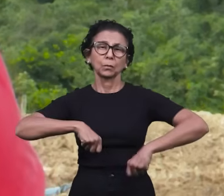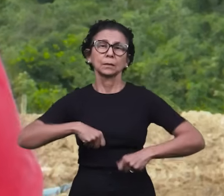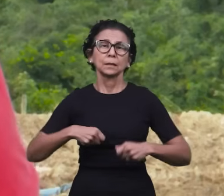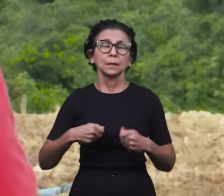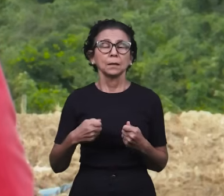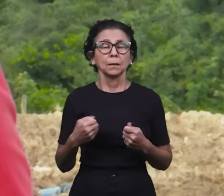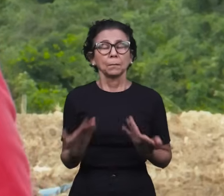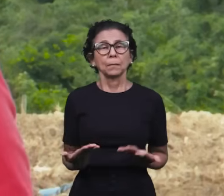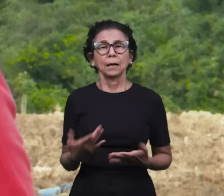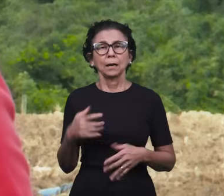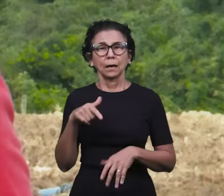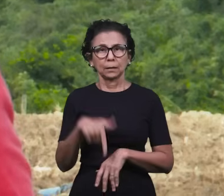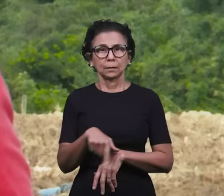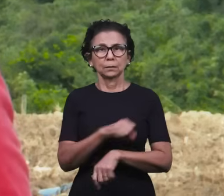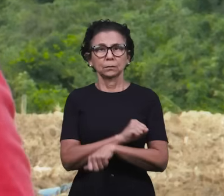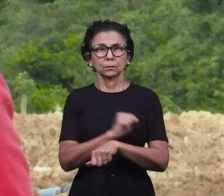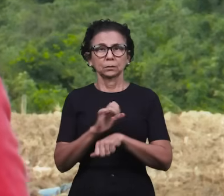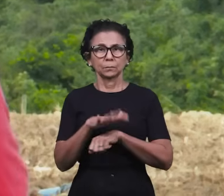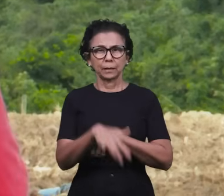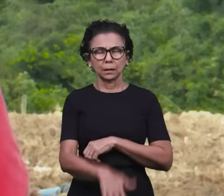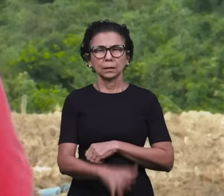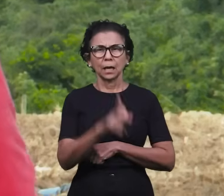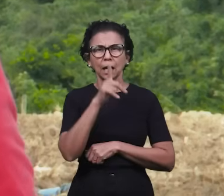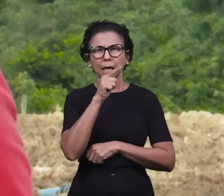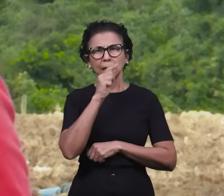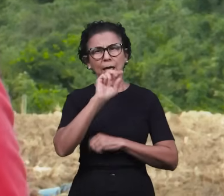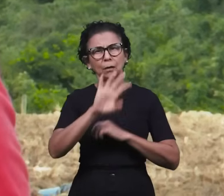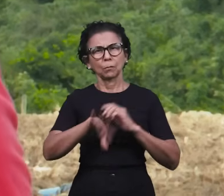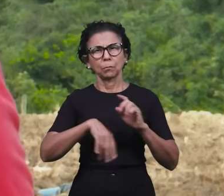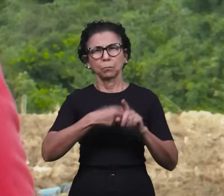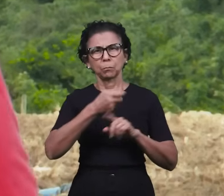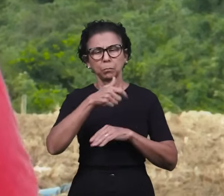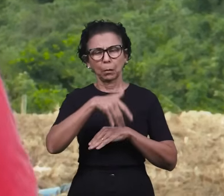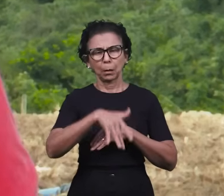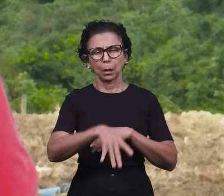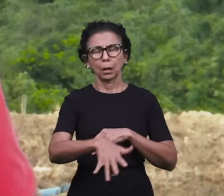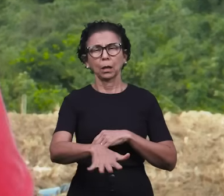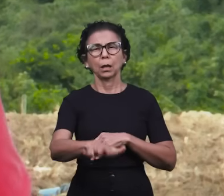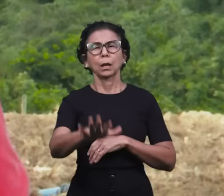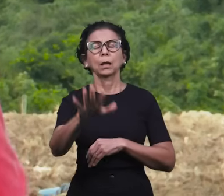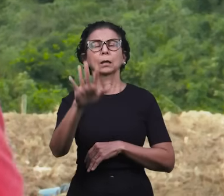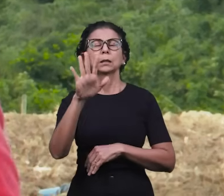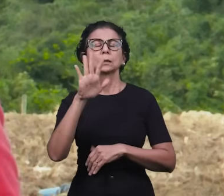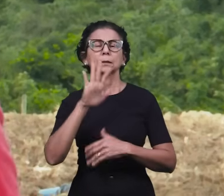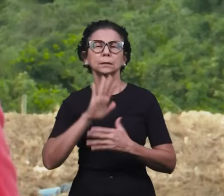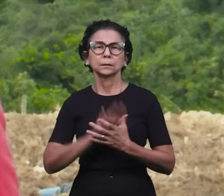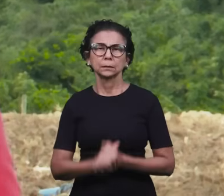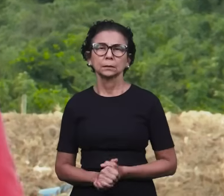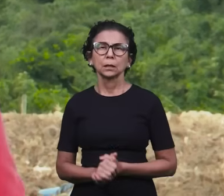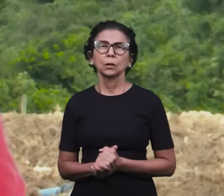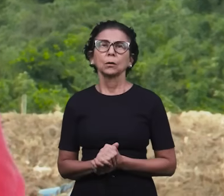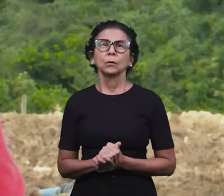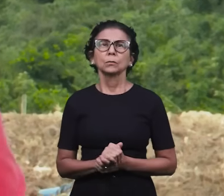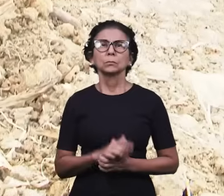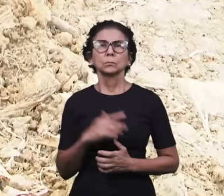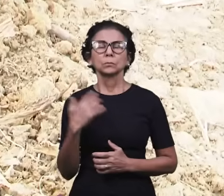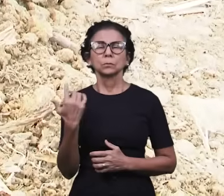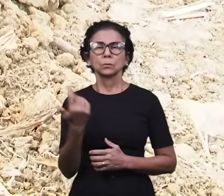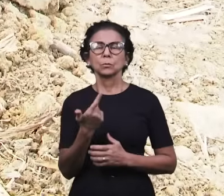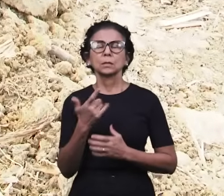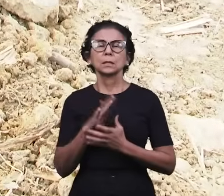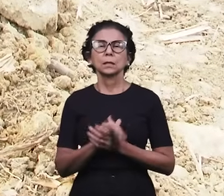Esperança temos bastante água, acabamos conseguindo fazer a irrigação por via